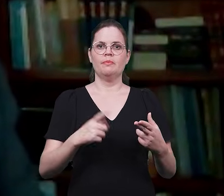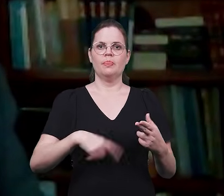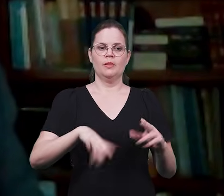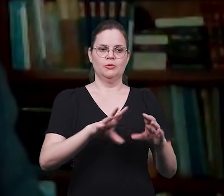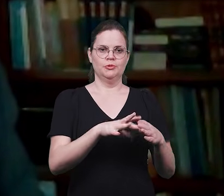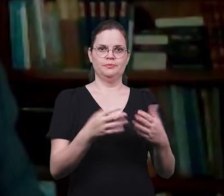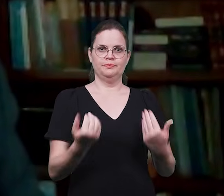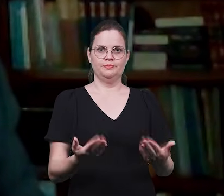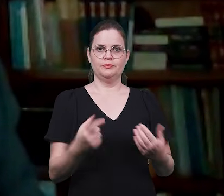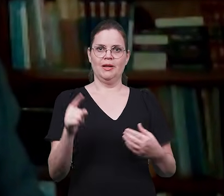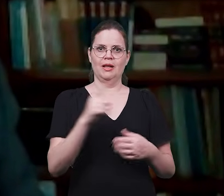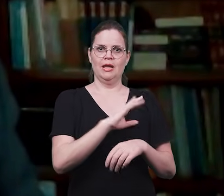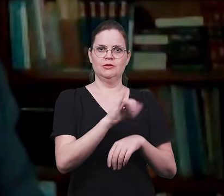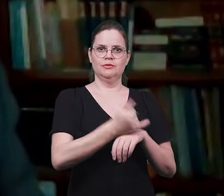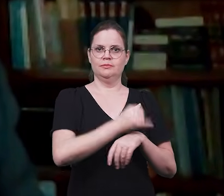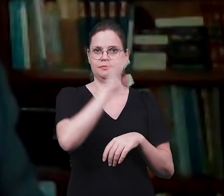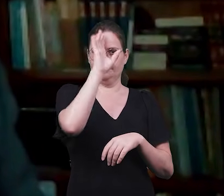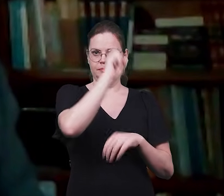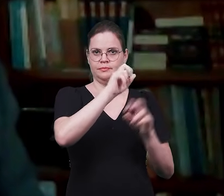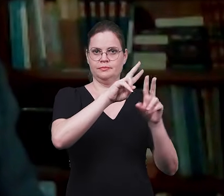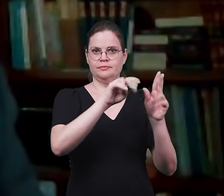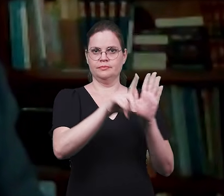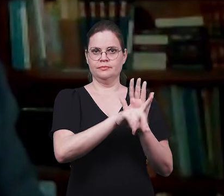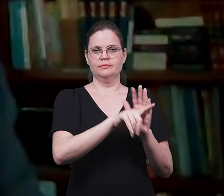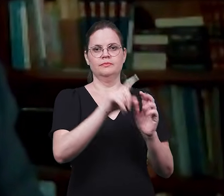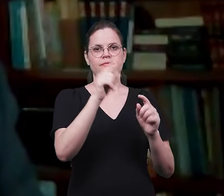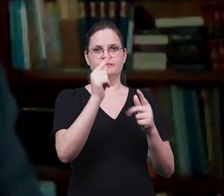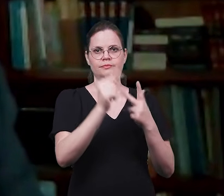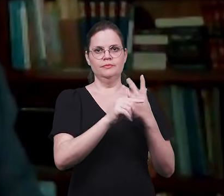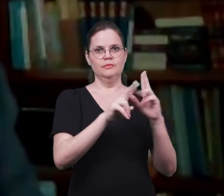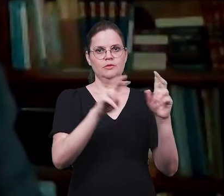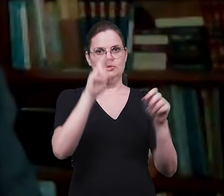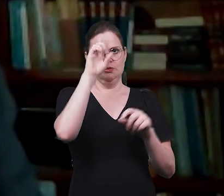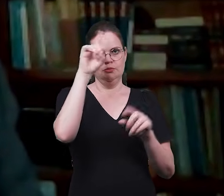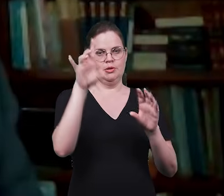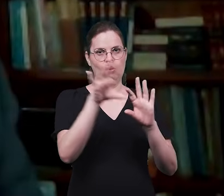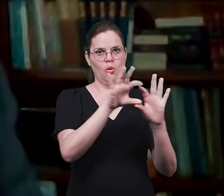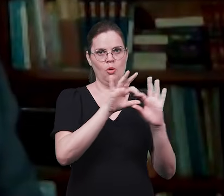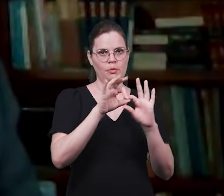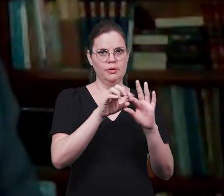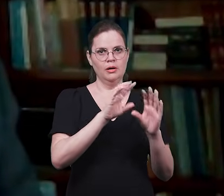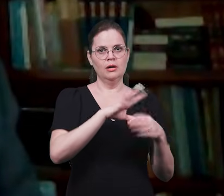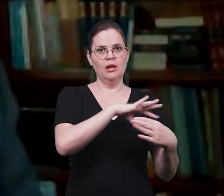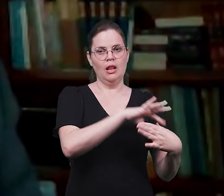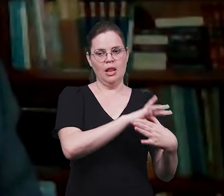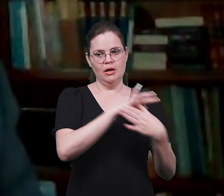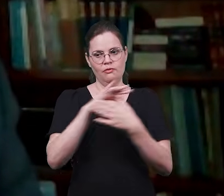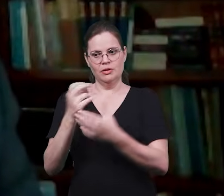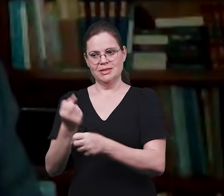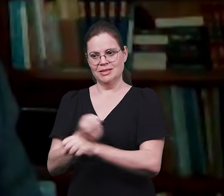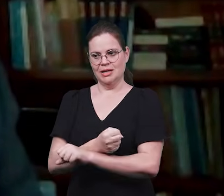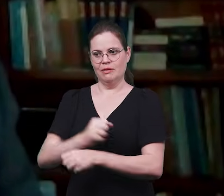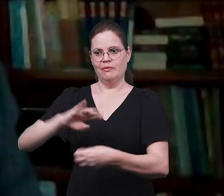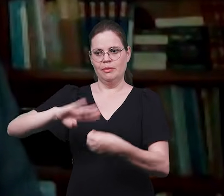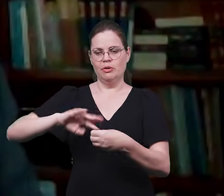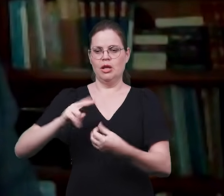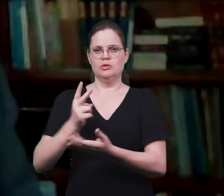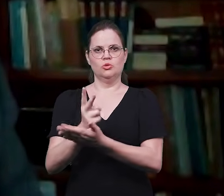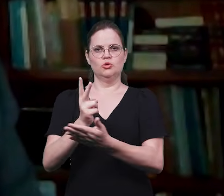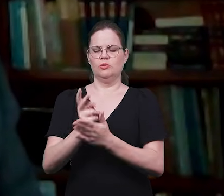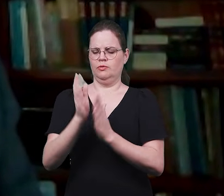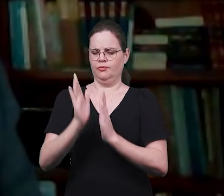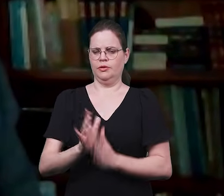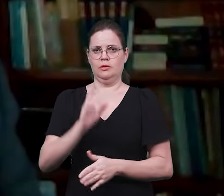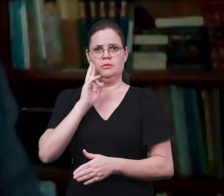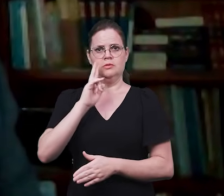mesmo estando em Babilônia. E é esse ponto que é um ponto importante, que Deus honrou a firmeza de cada um